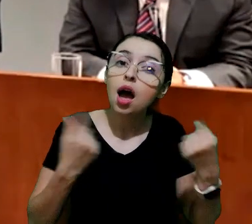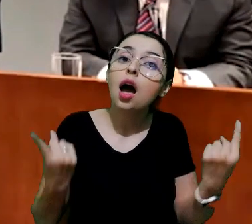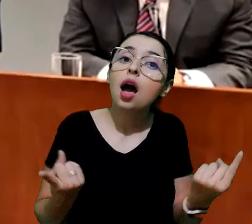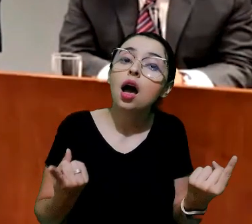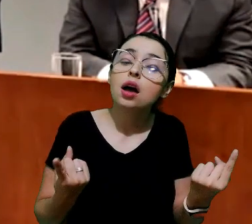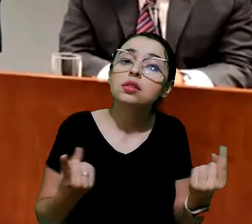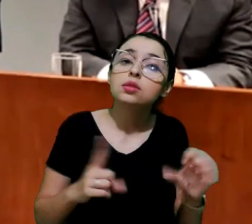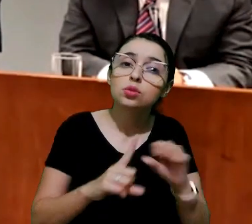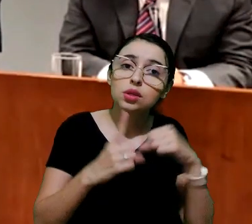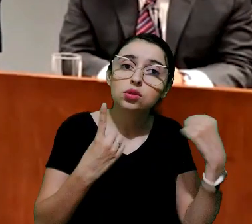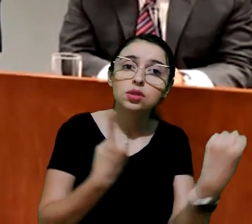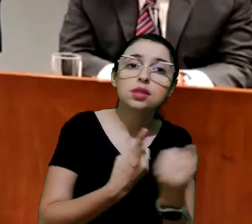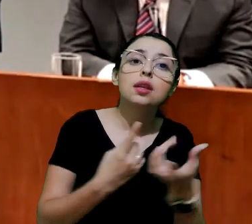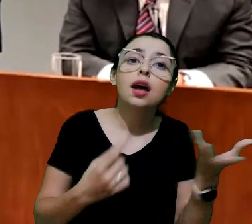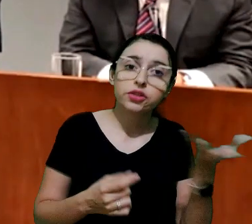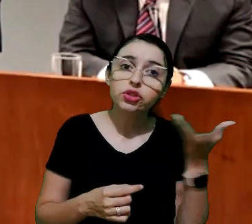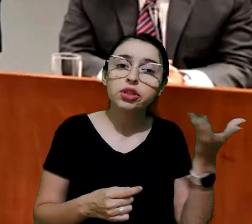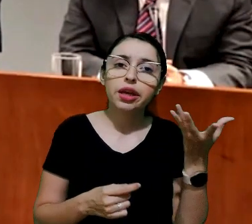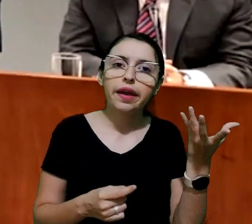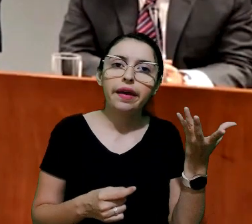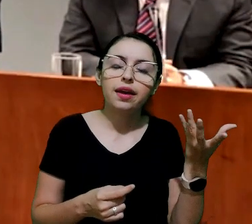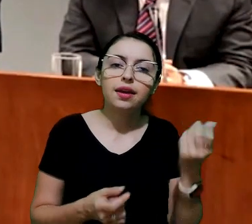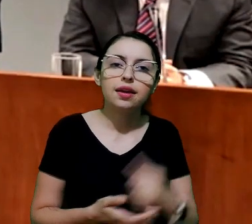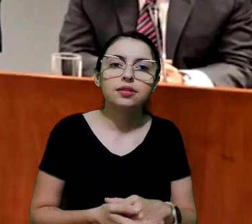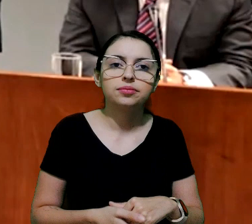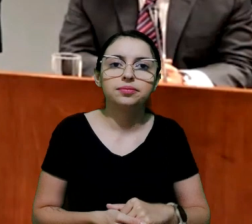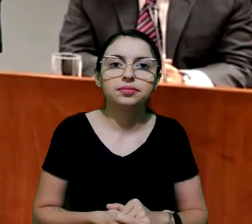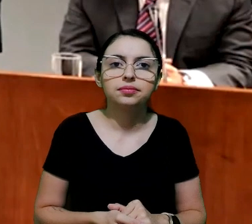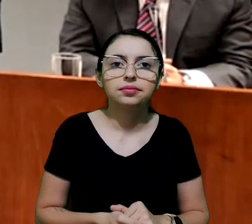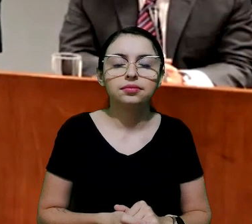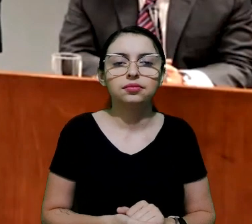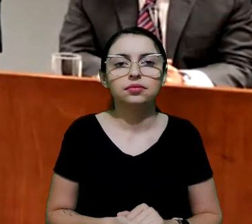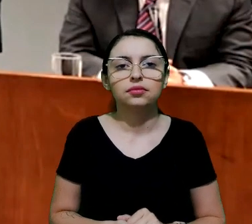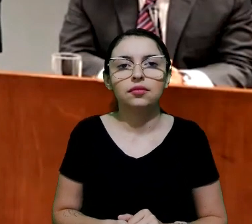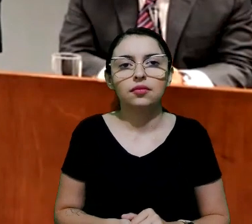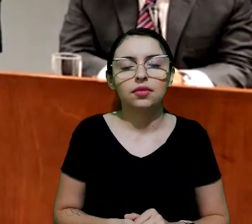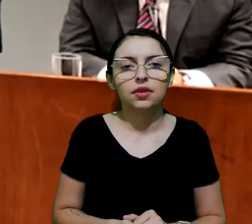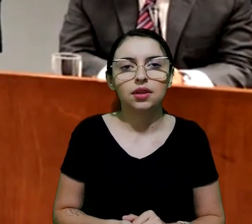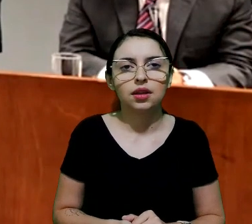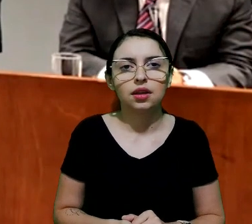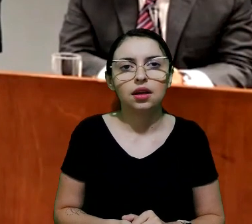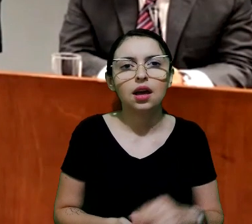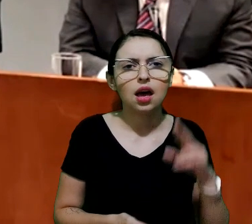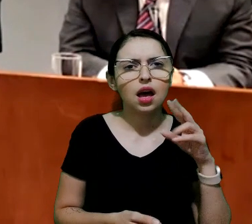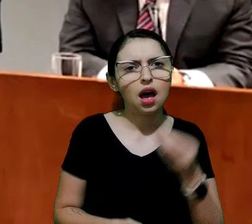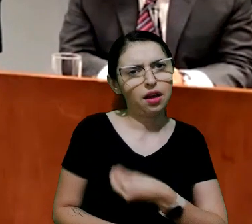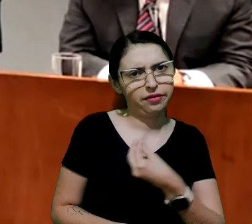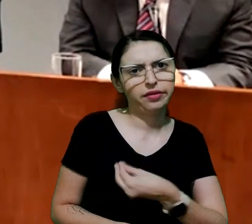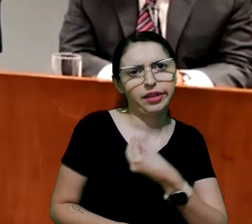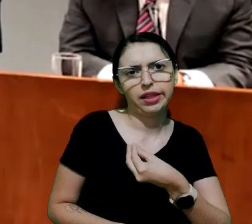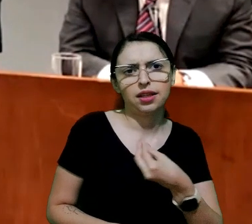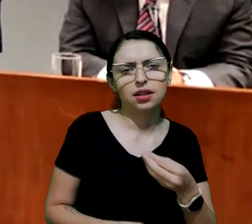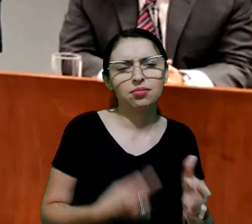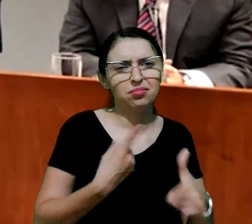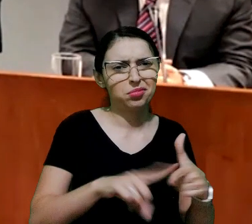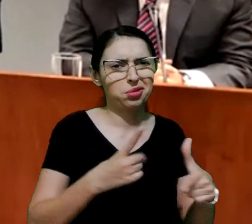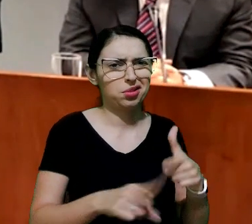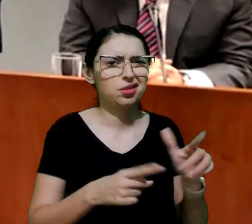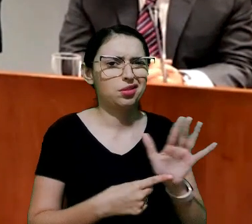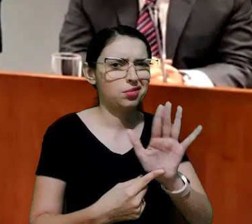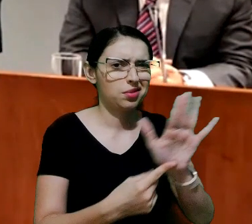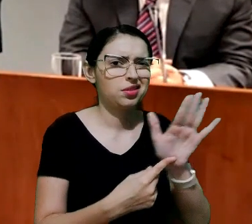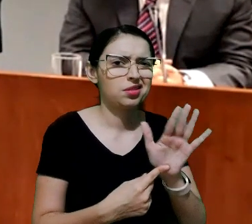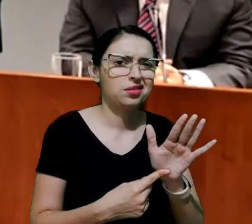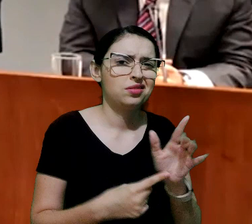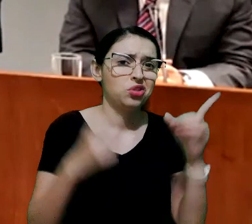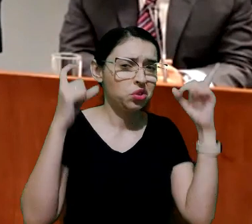civil tem interesse que venha a ser. Porque a realidade mostra problemas, dificuldades